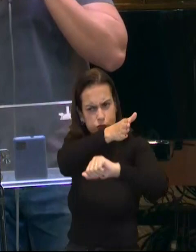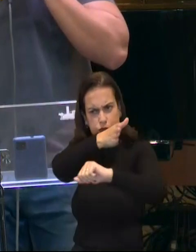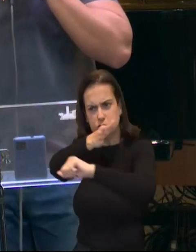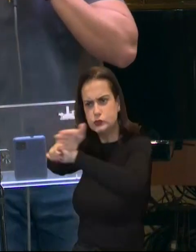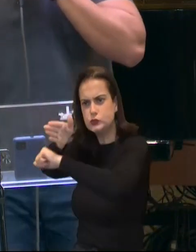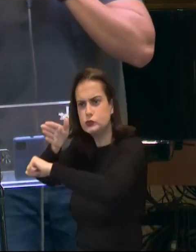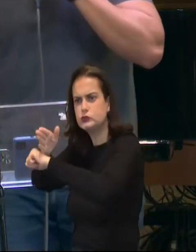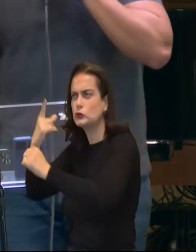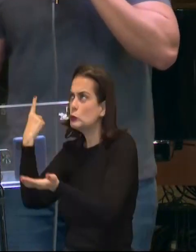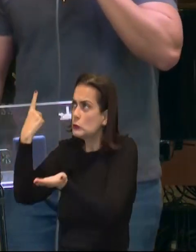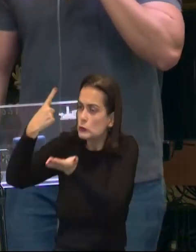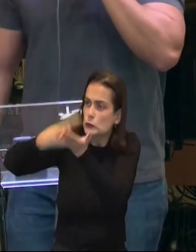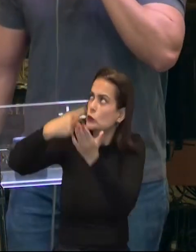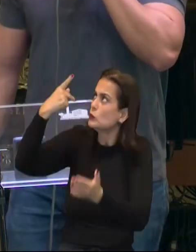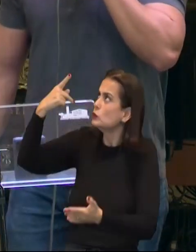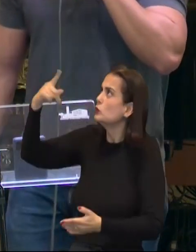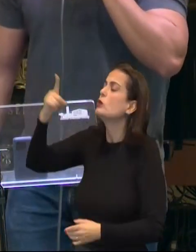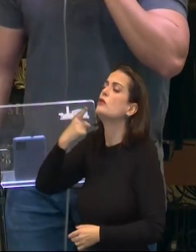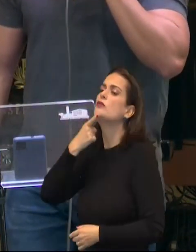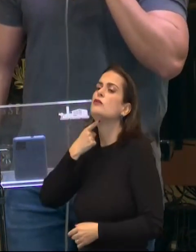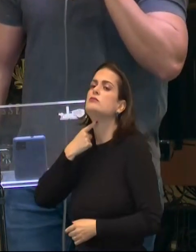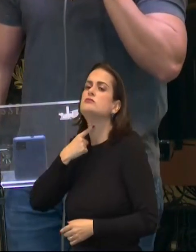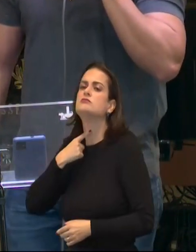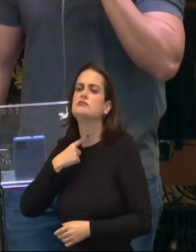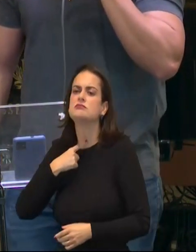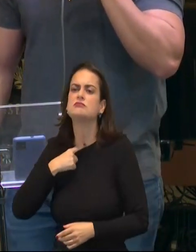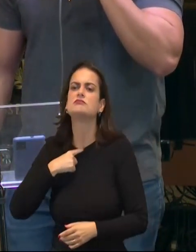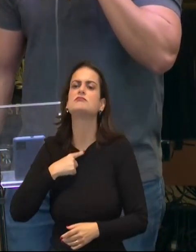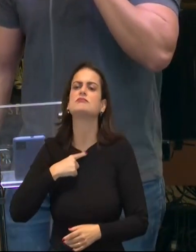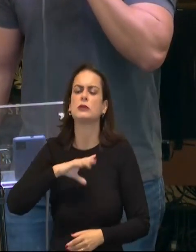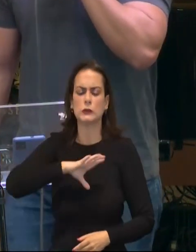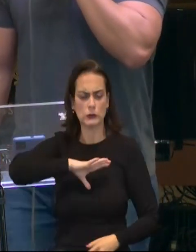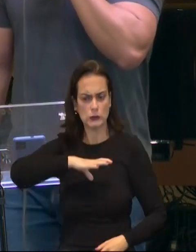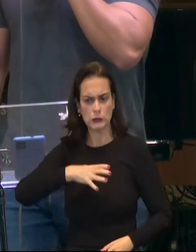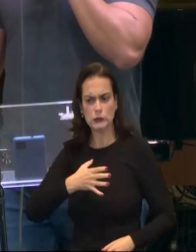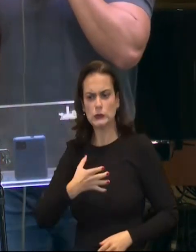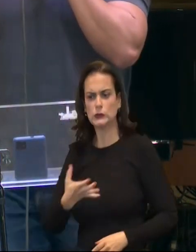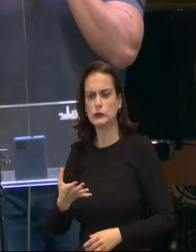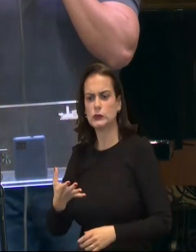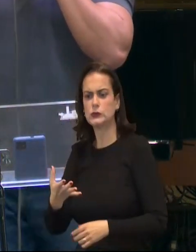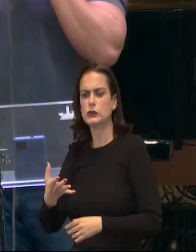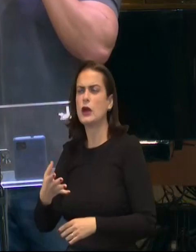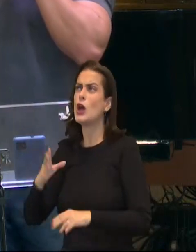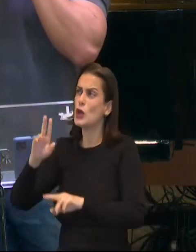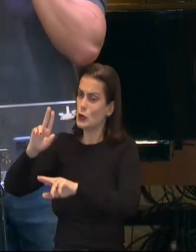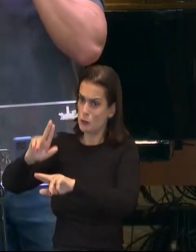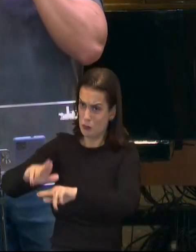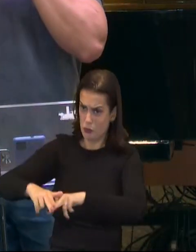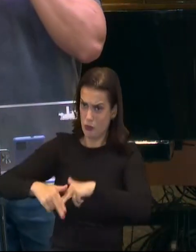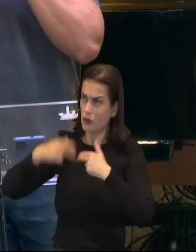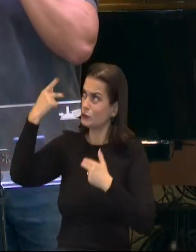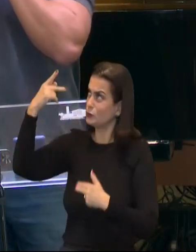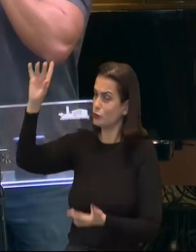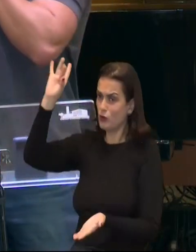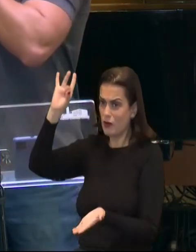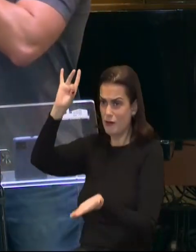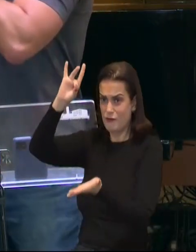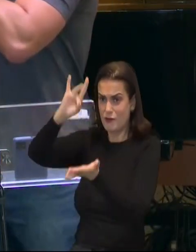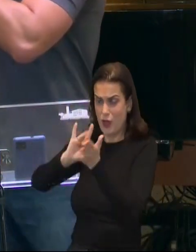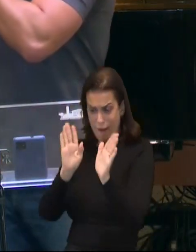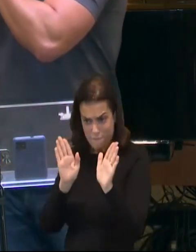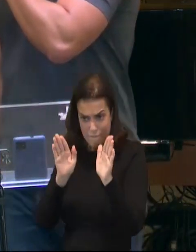tua bondade, menos de mim mesmo, mais da tua verdade. Foco